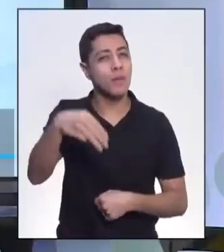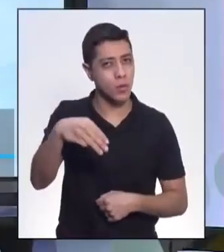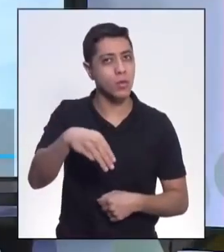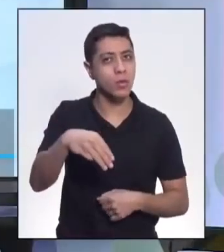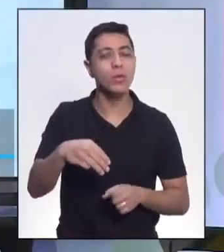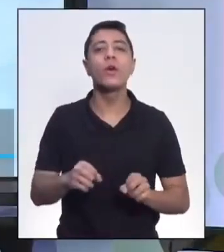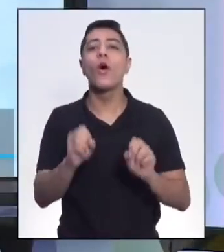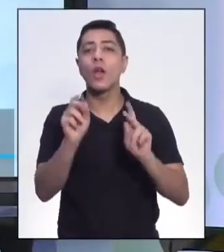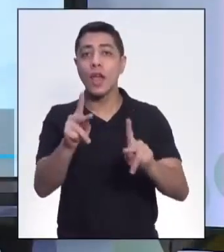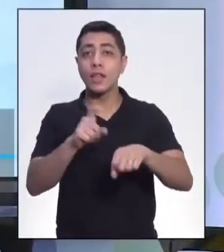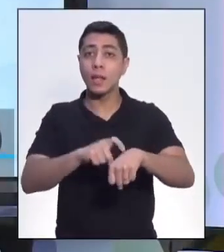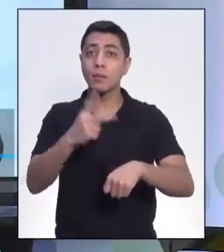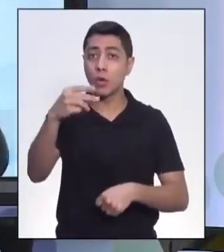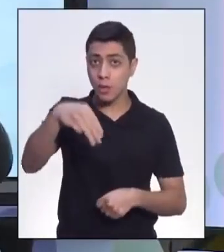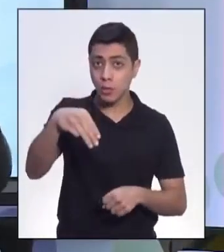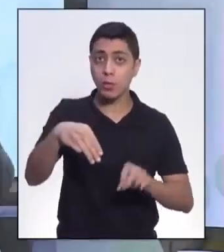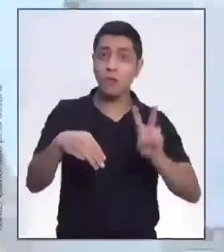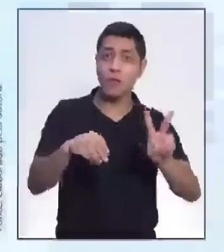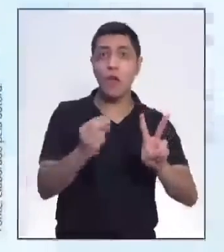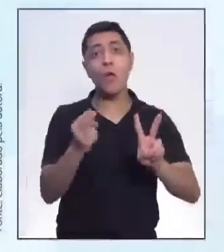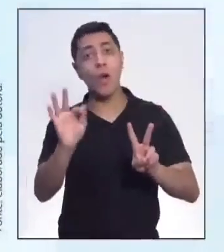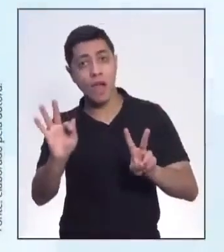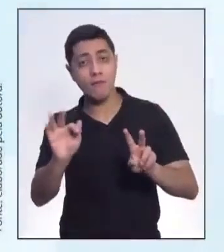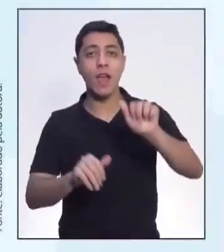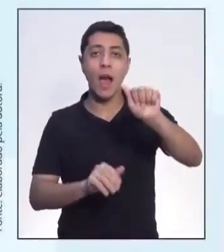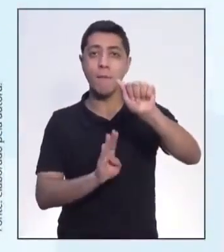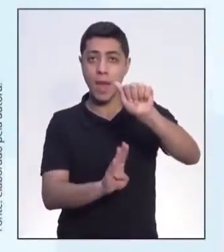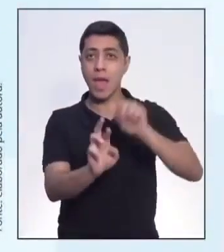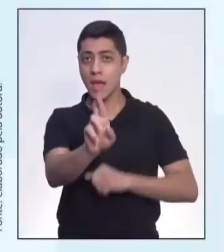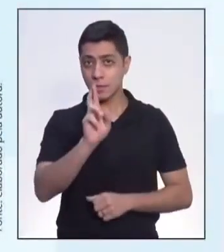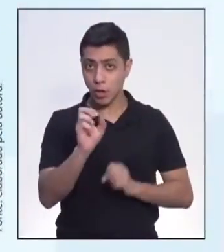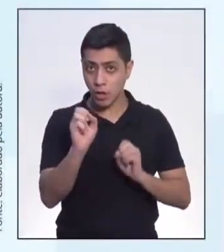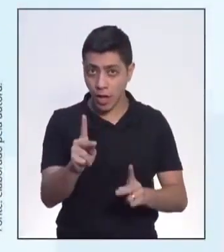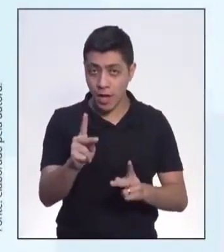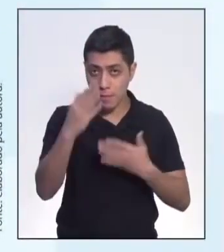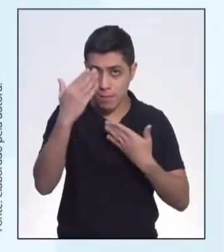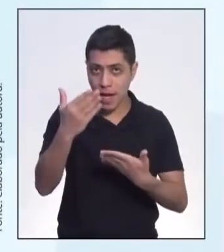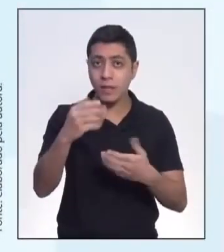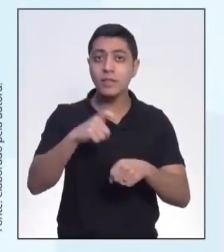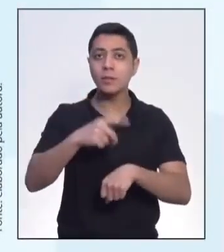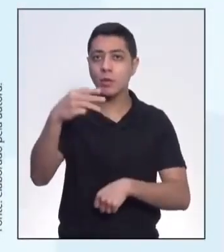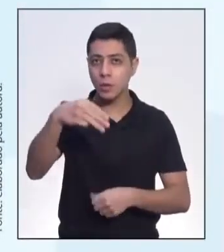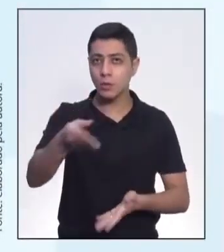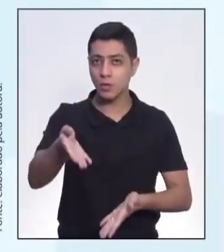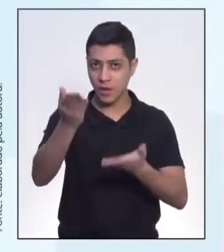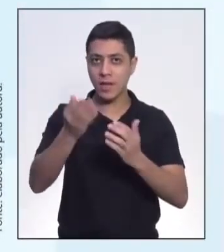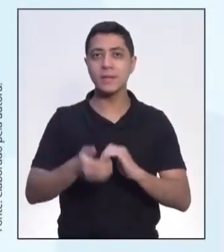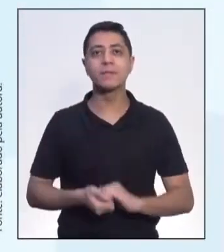Tá bom, então, verdadeiro ou falso, e tem A e B. Deixa na tela para eles. Obrigada, 2 minutos.